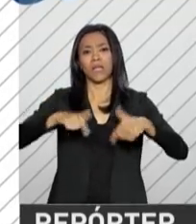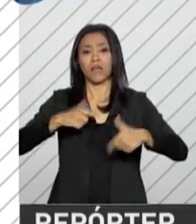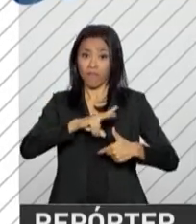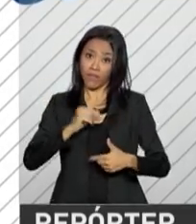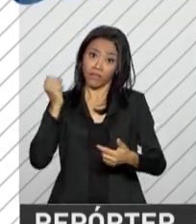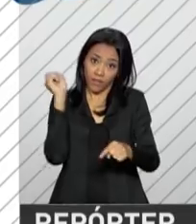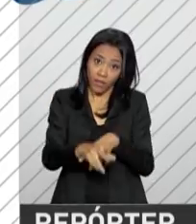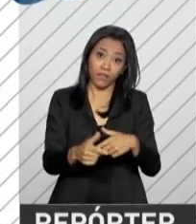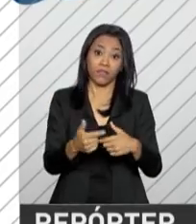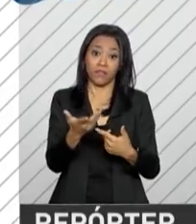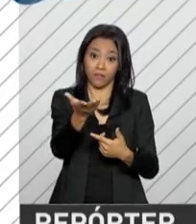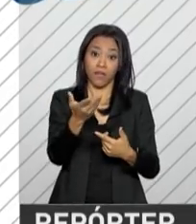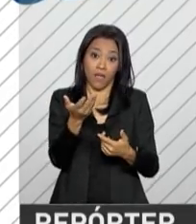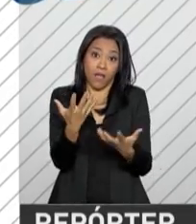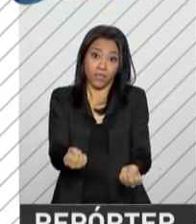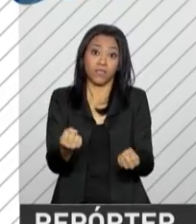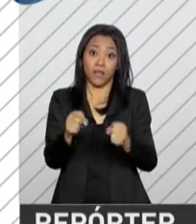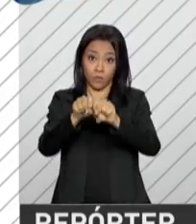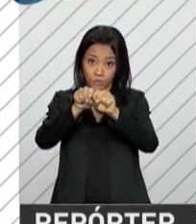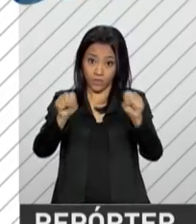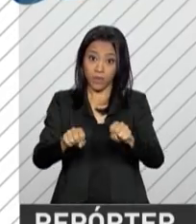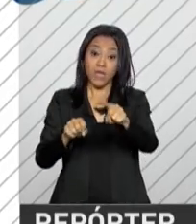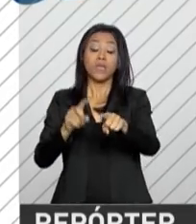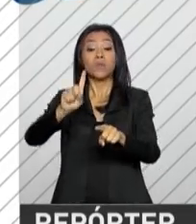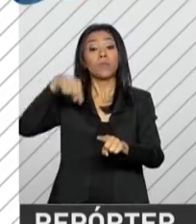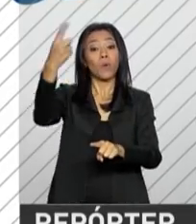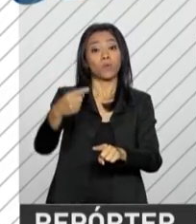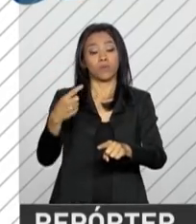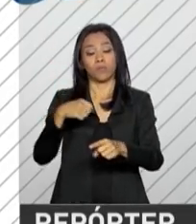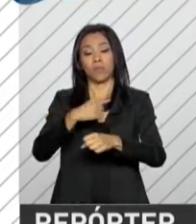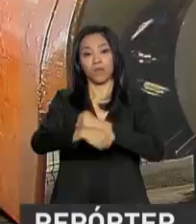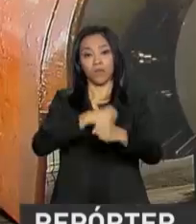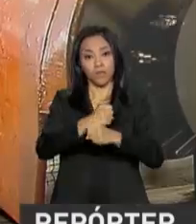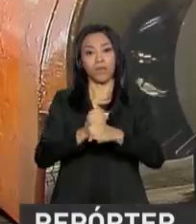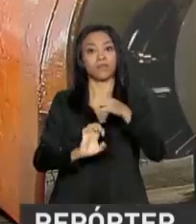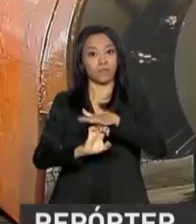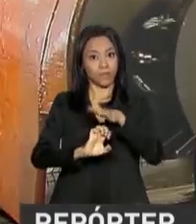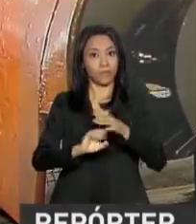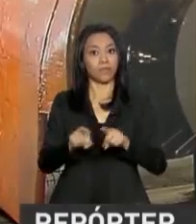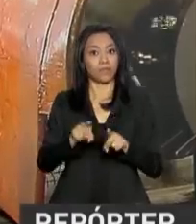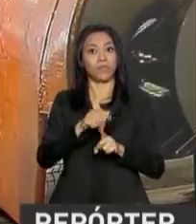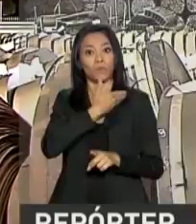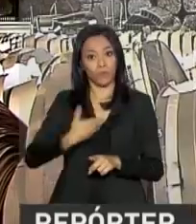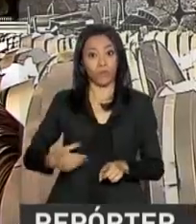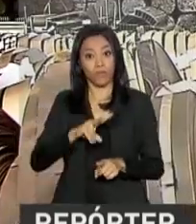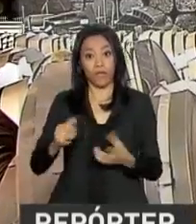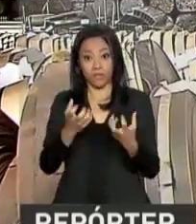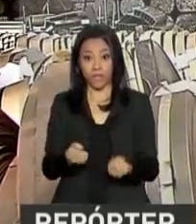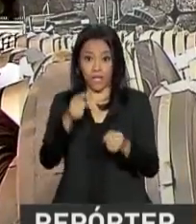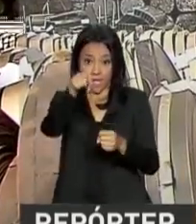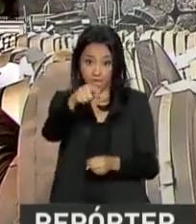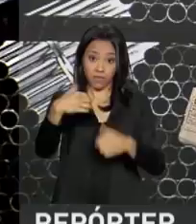programa no ano que vem as empresas públicas também vão passar a usar o e social esta fábrica em brasília produz